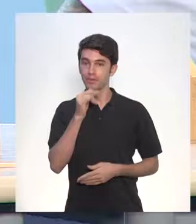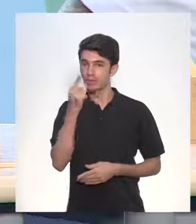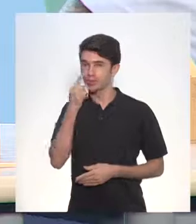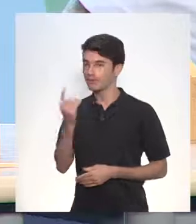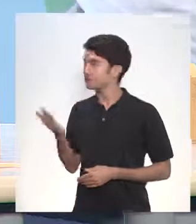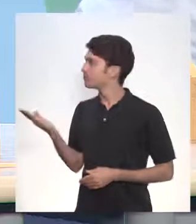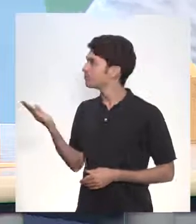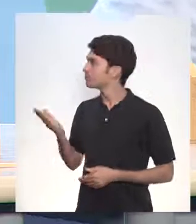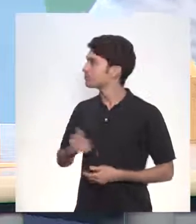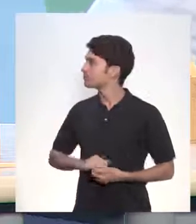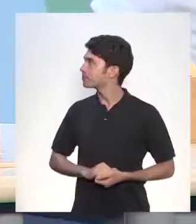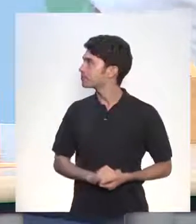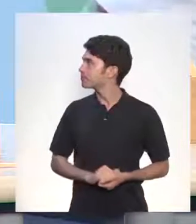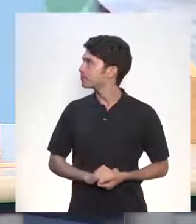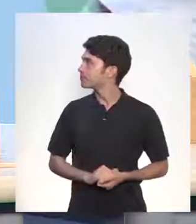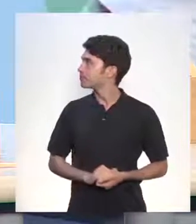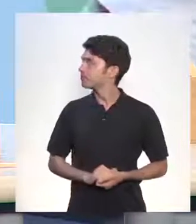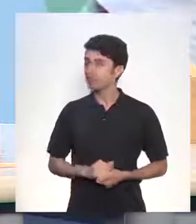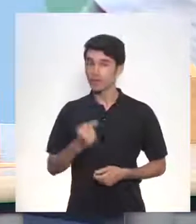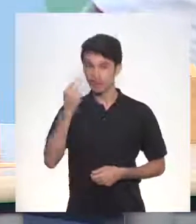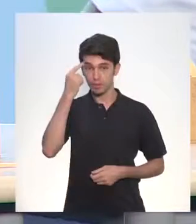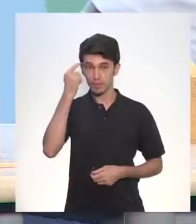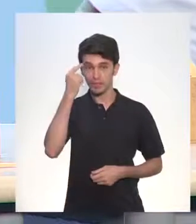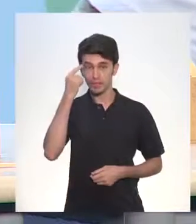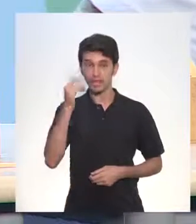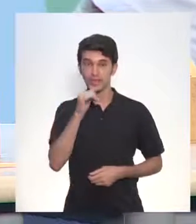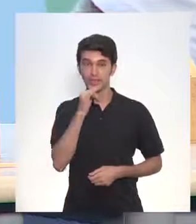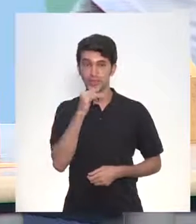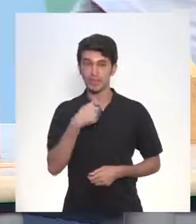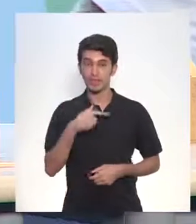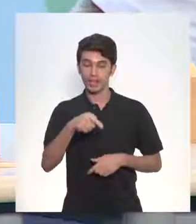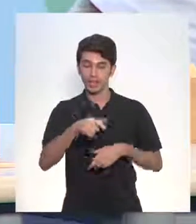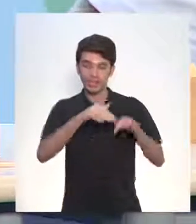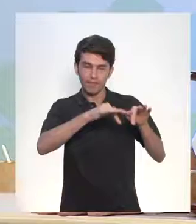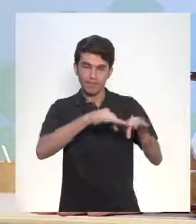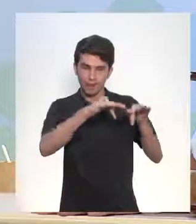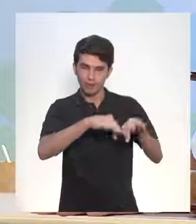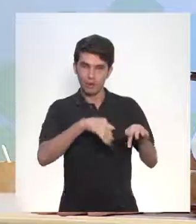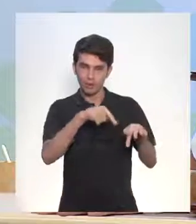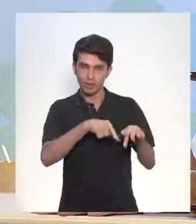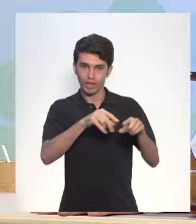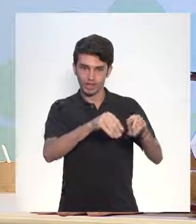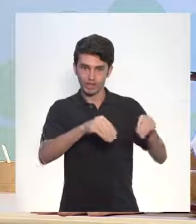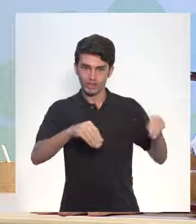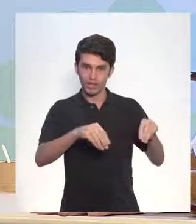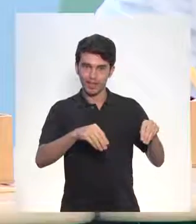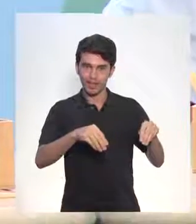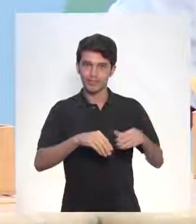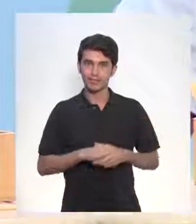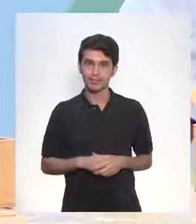olha só. Vamos pensar que nesse feudo